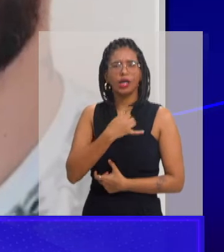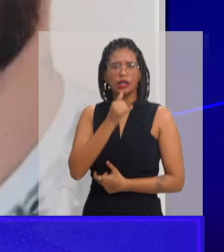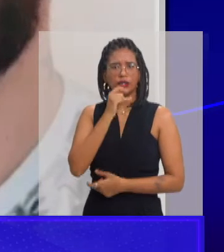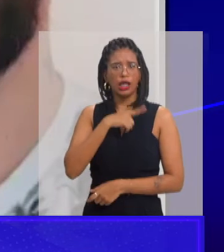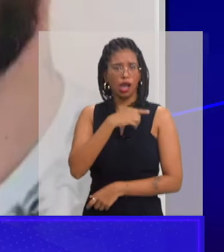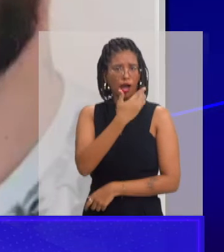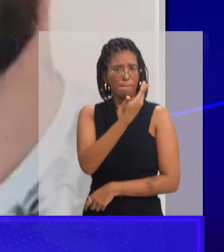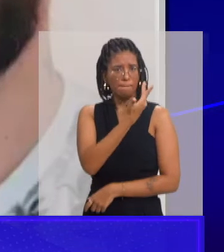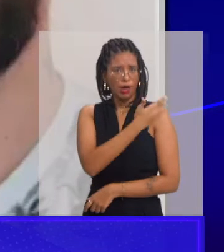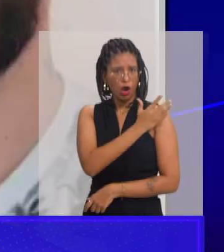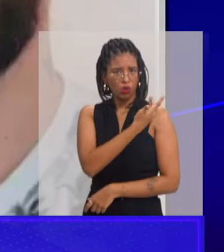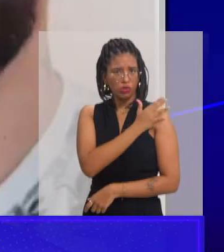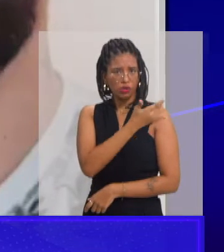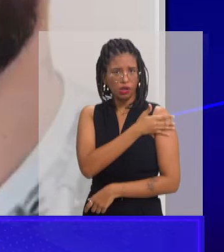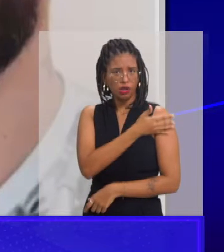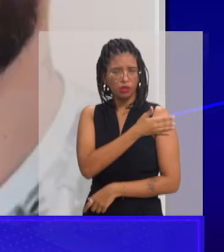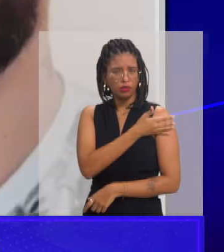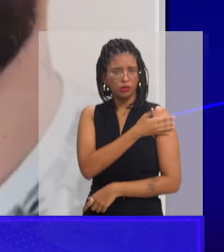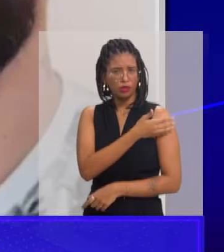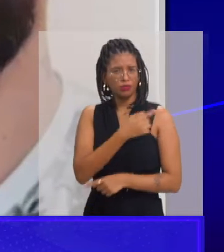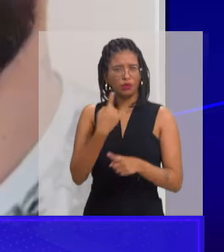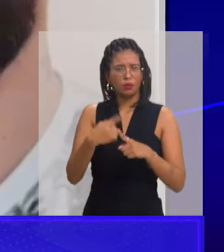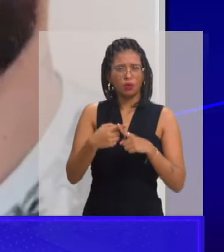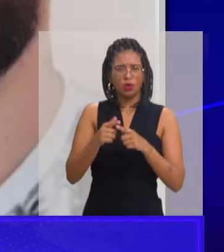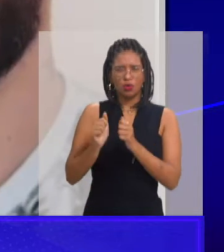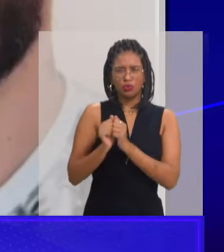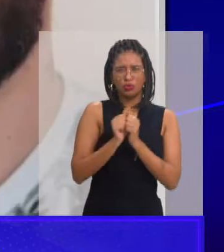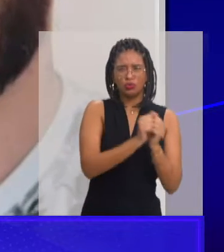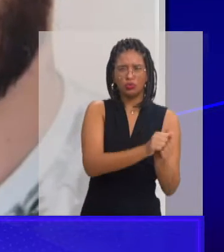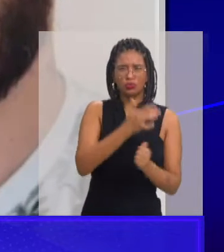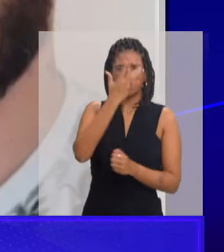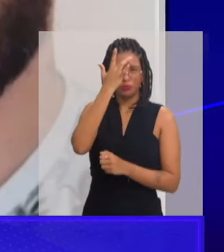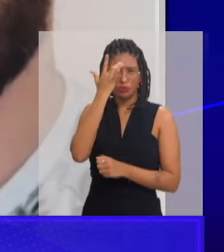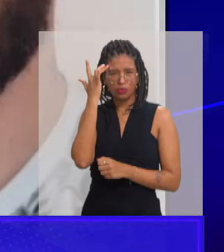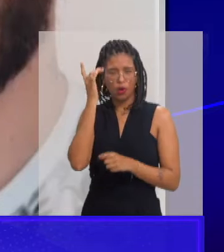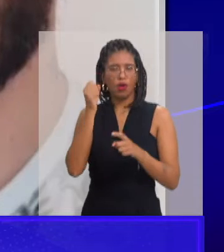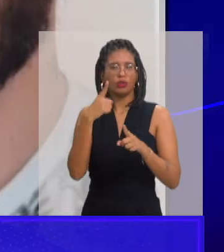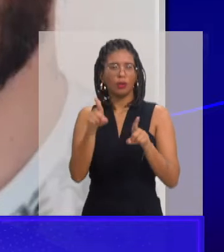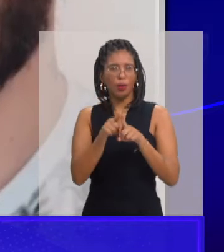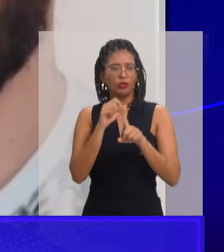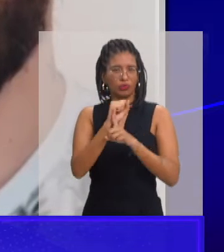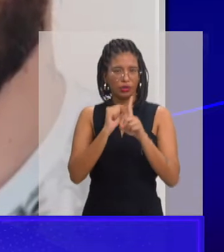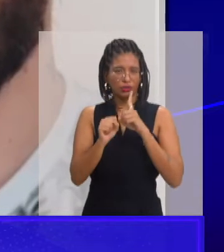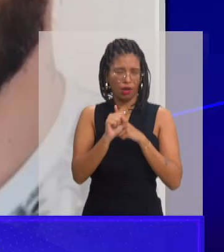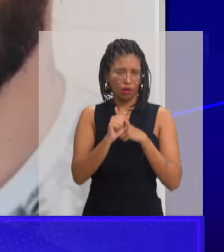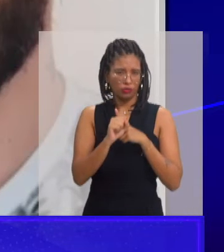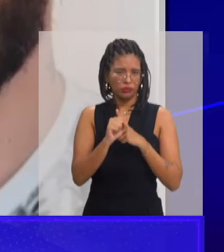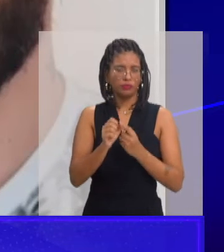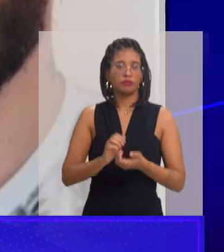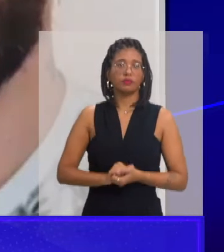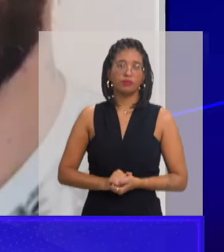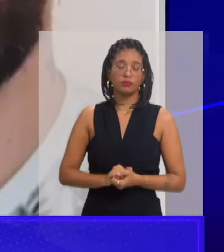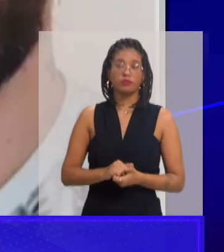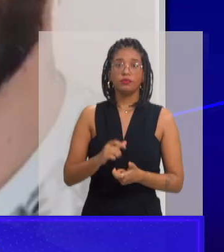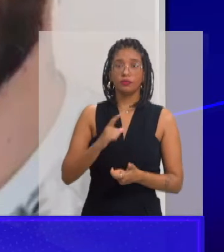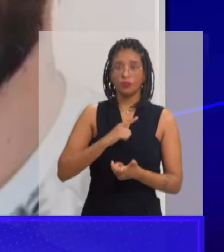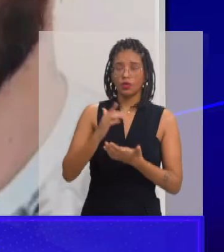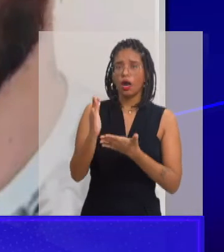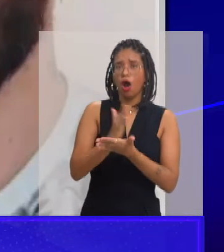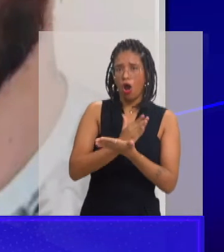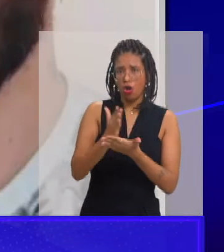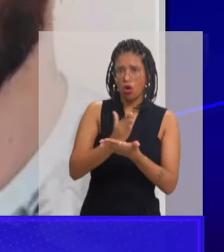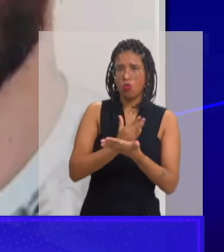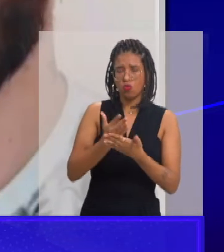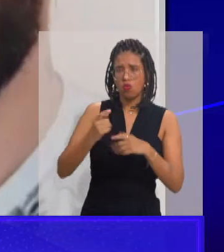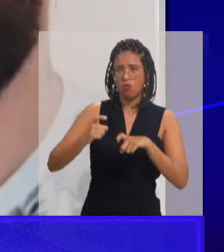pós tudo isso ter acontecido, pós esse crime de trânsito ter acontecido, o que, que você mais sentiu? Você sentiu, por exemplo,